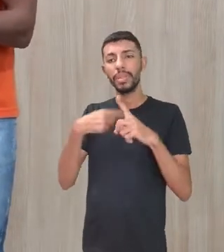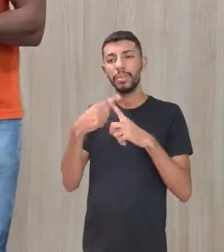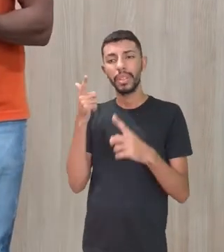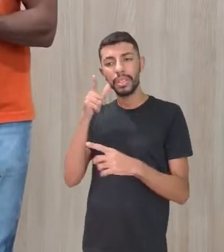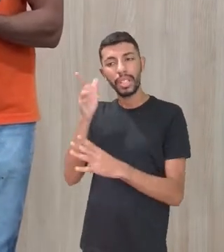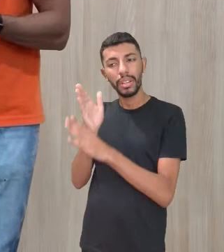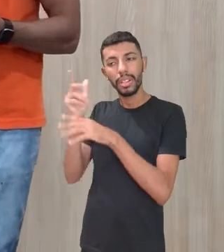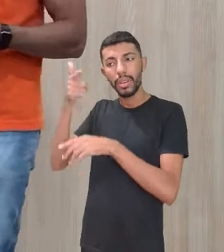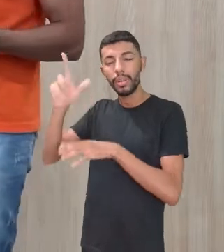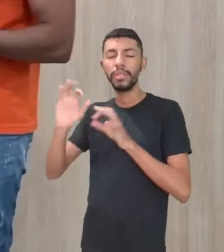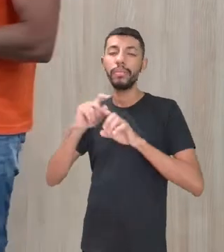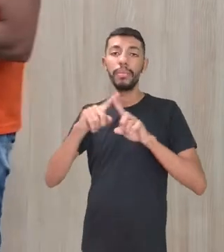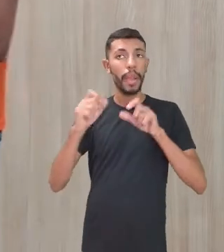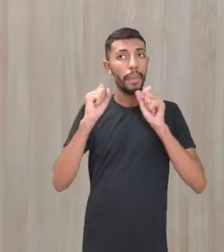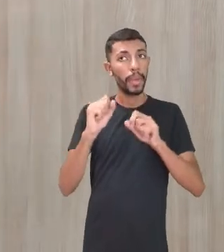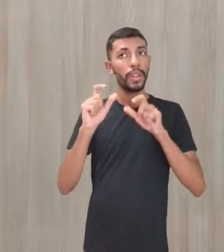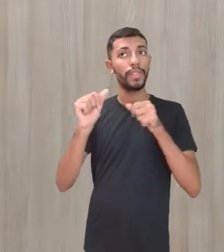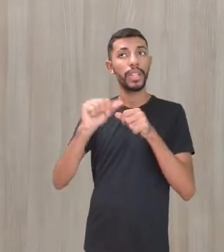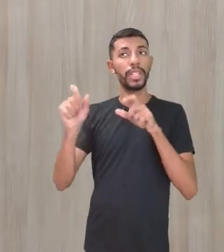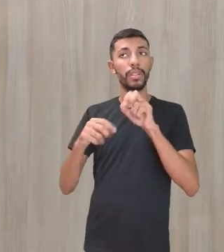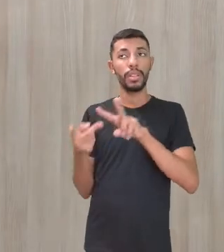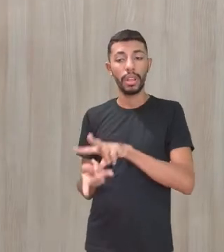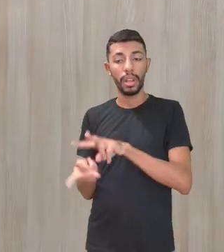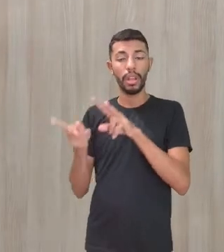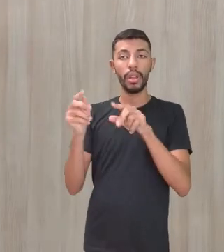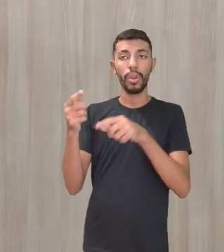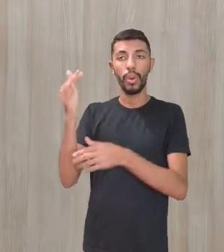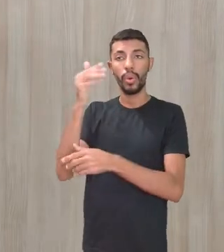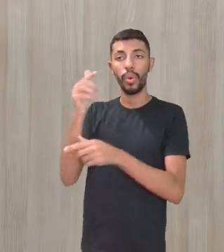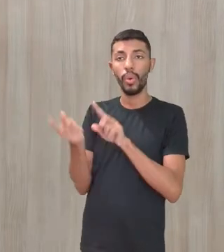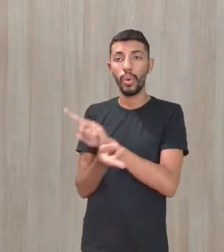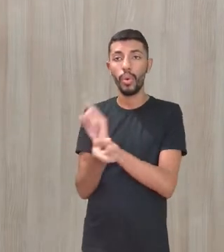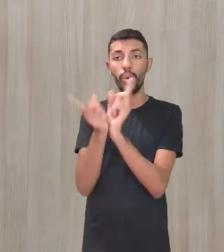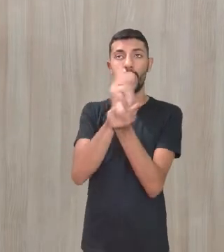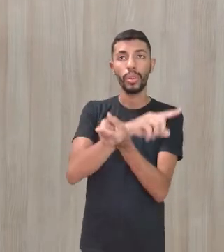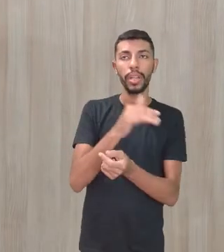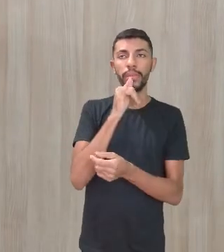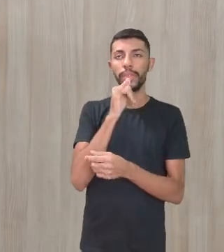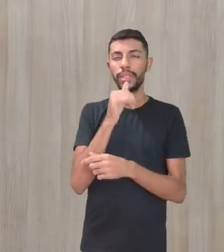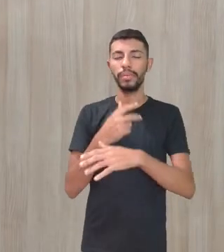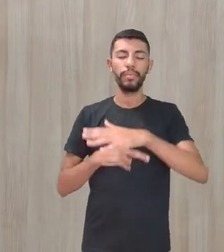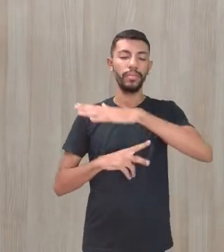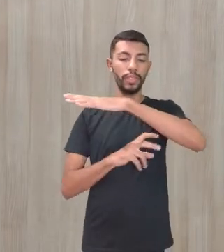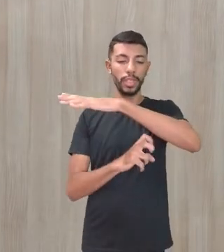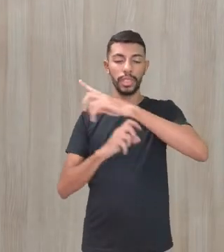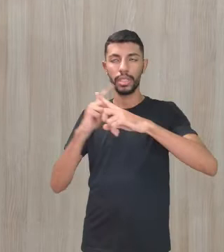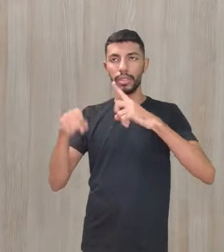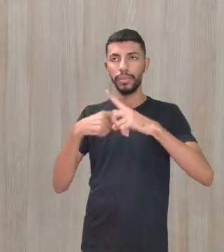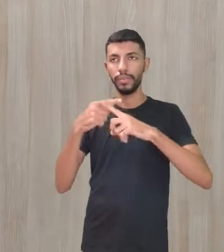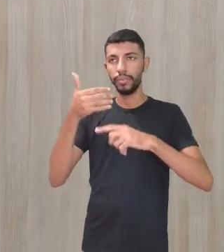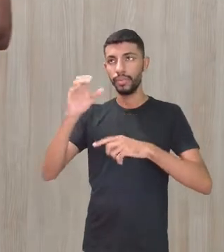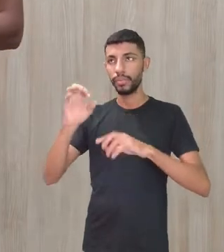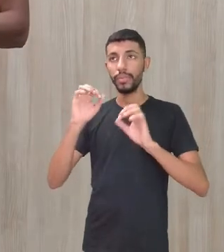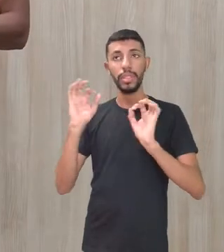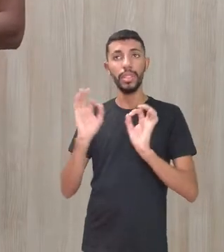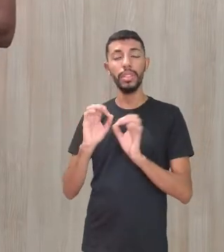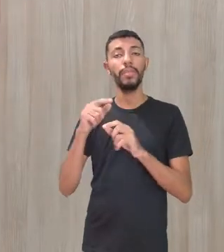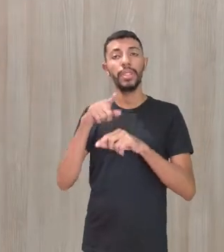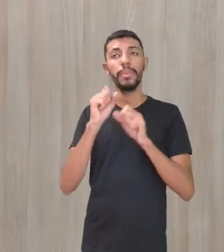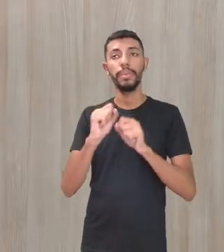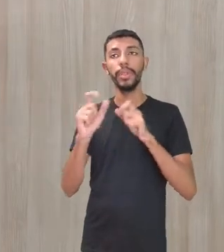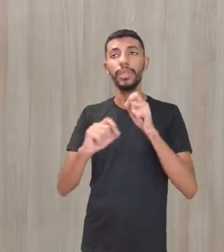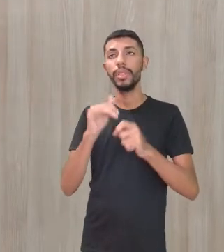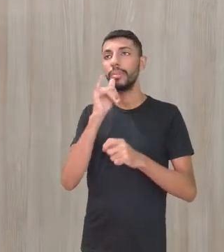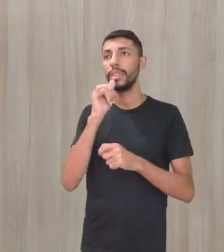operação inversa, tá? Em vez de você pensar em um número que multiplicado por 5 dê 10, você pode dividir